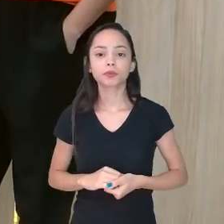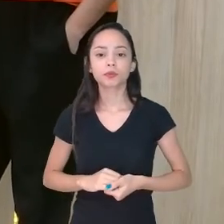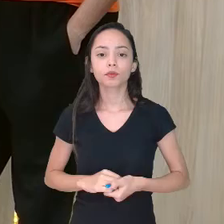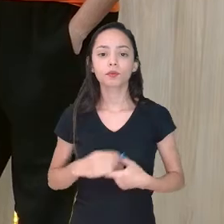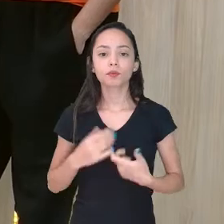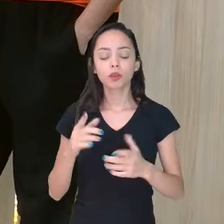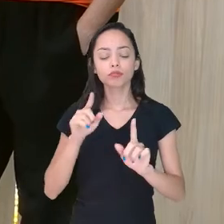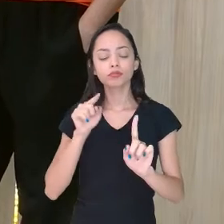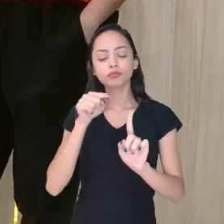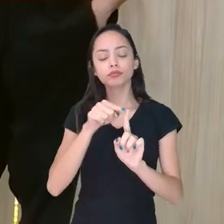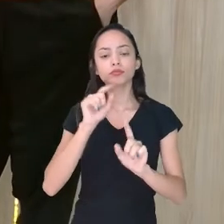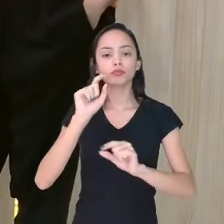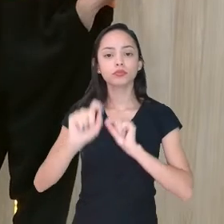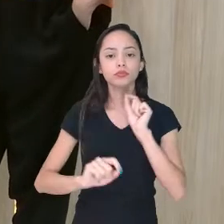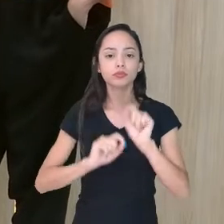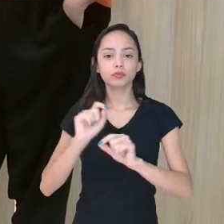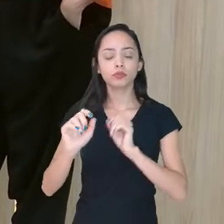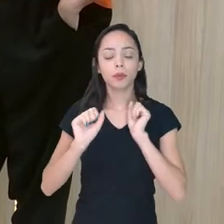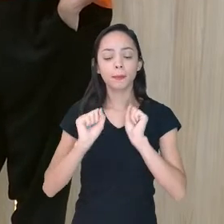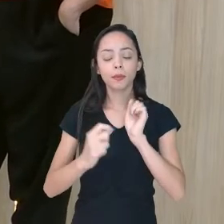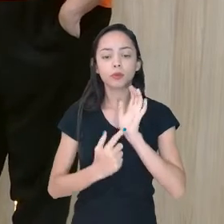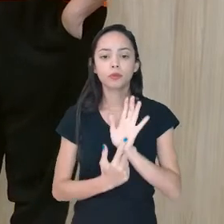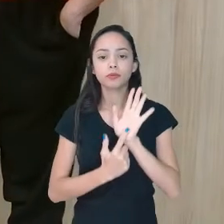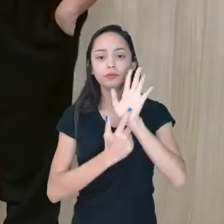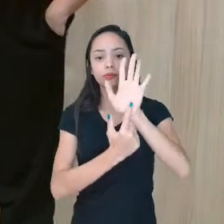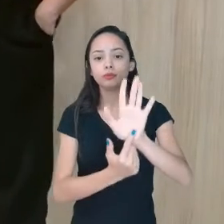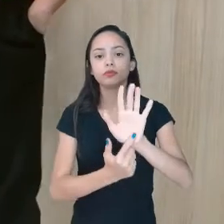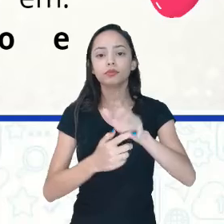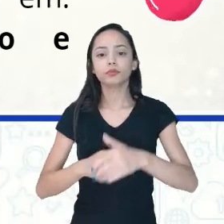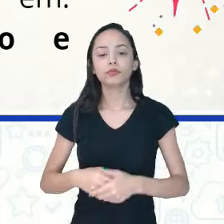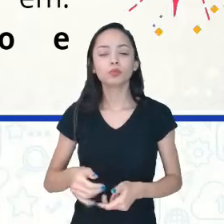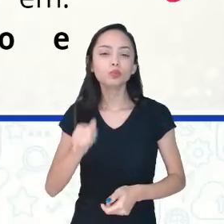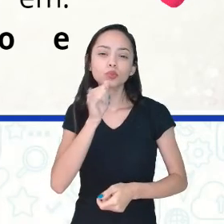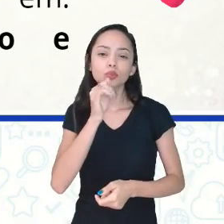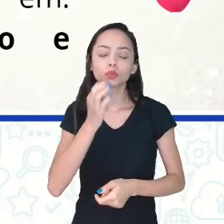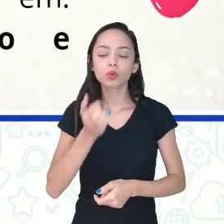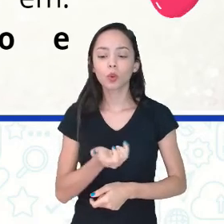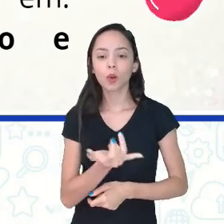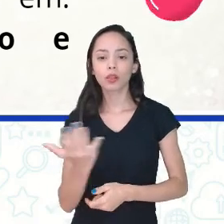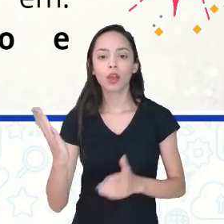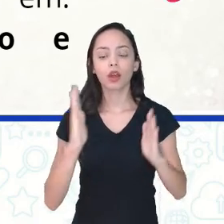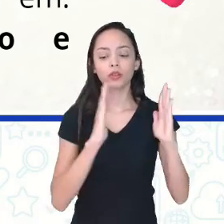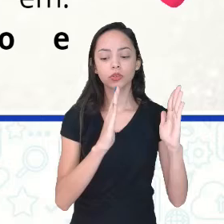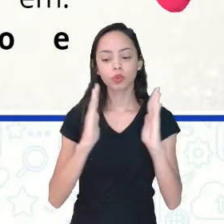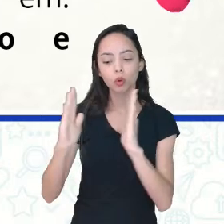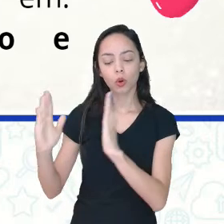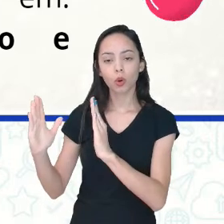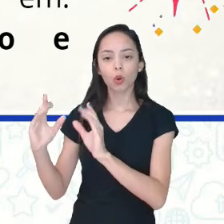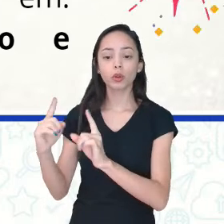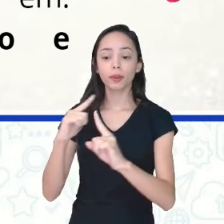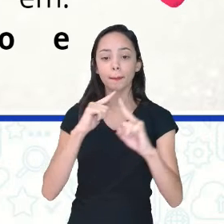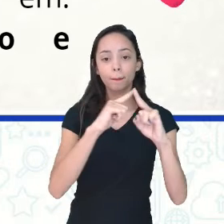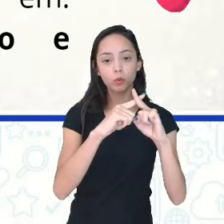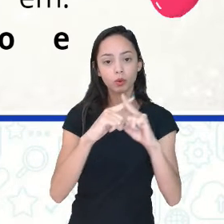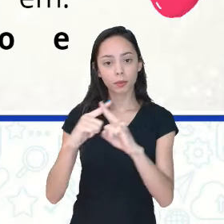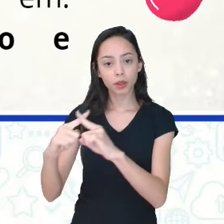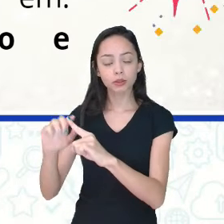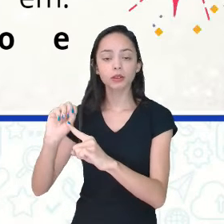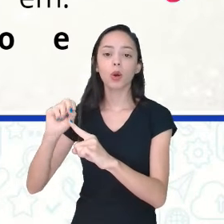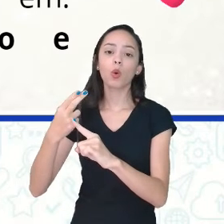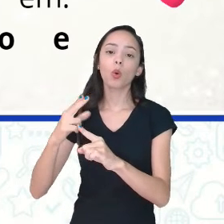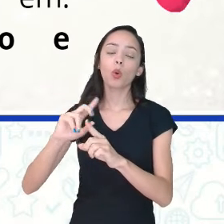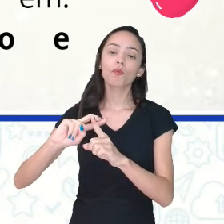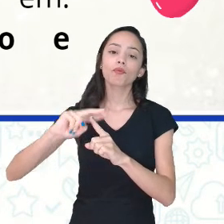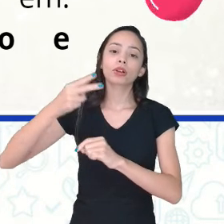ideia pode ser representada pelas ideias de quantidade, ordem, multiplicação ou fração.